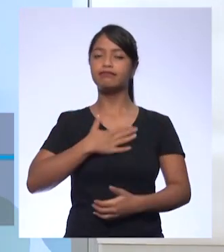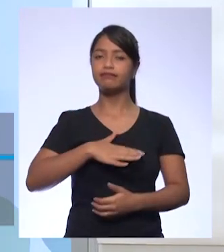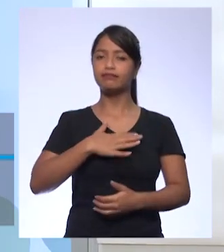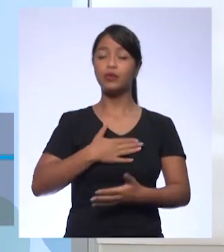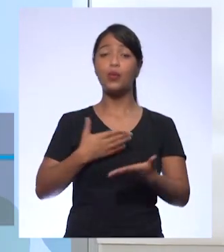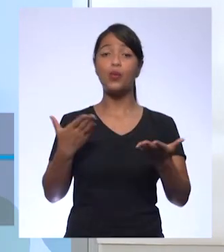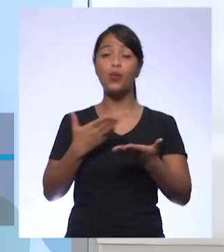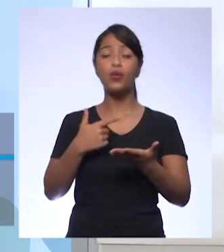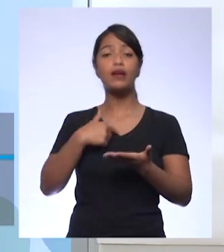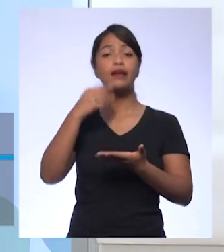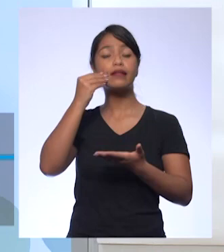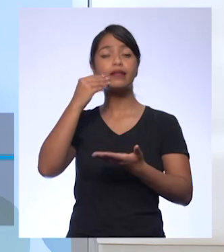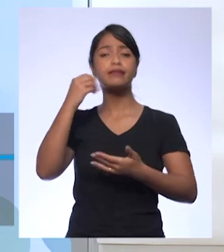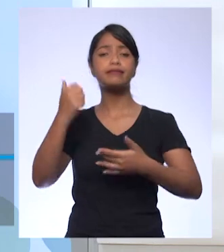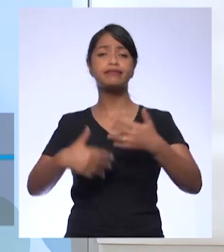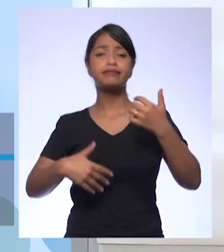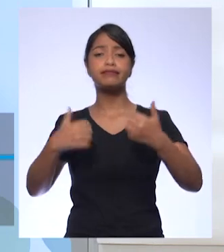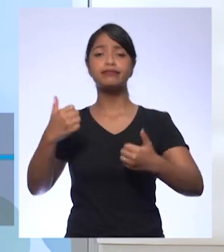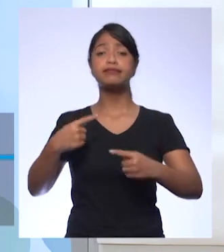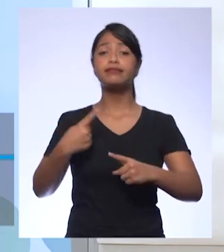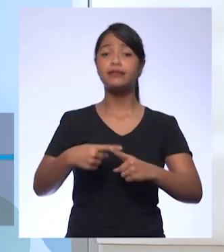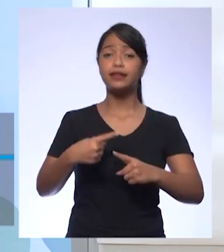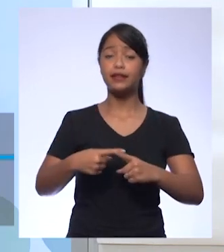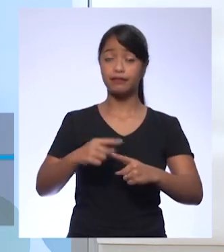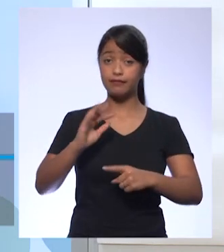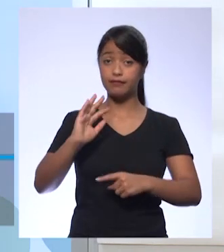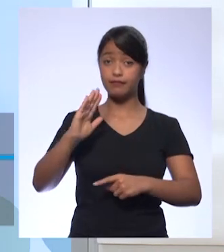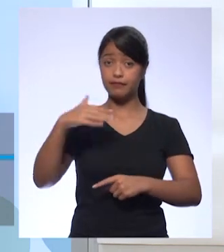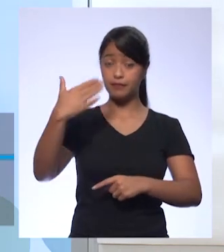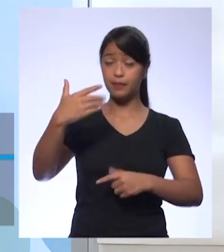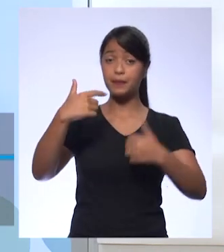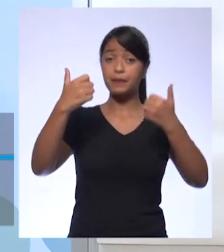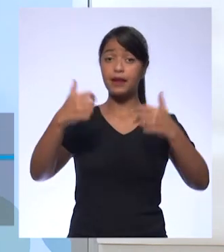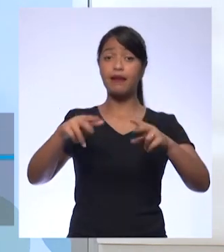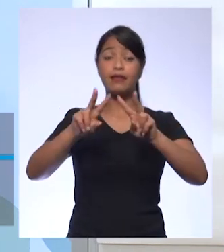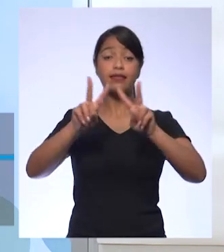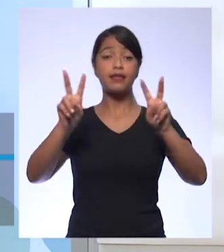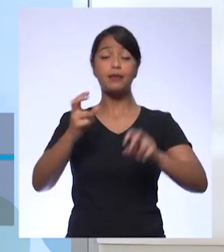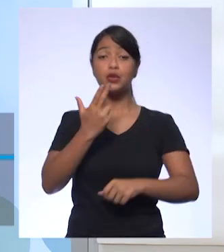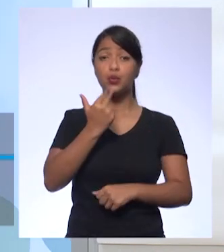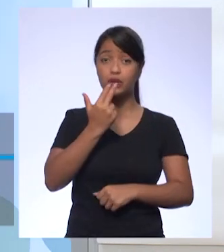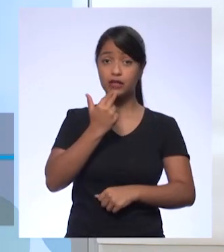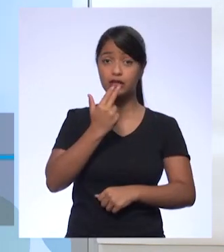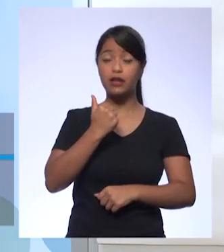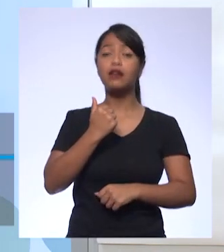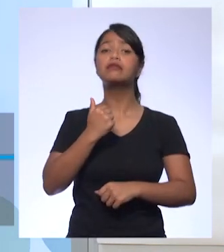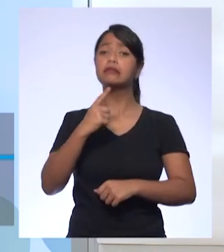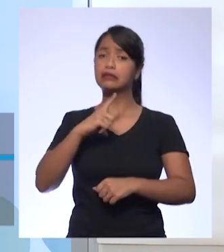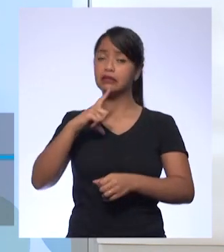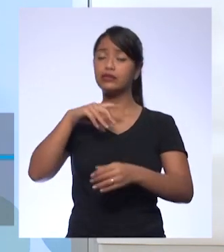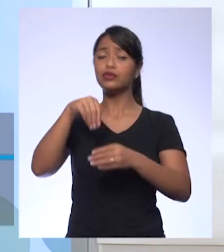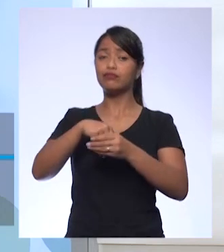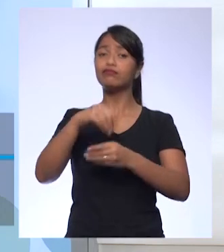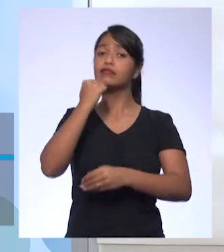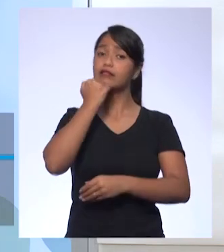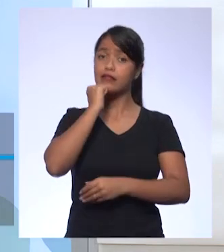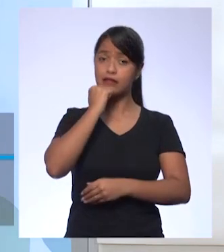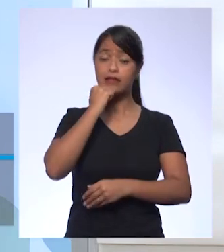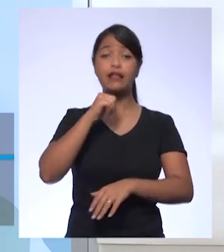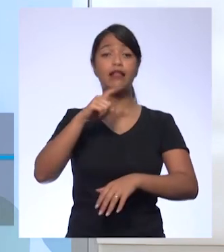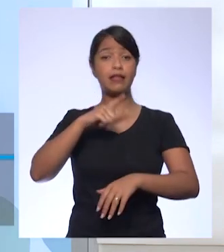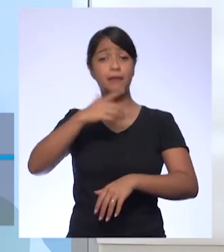isso aqui para, quando a gente for comentar sobre nutrição, a gente ter uma ideia. Existe uma ciência, tá? Nutrição, tem a pessoa que se